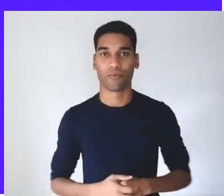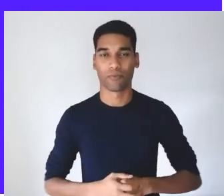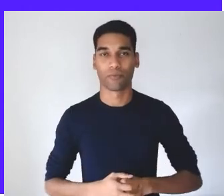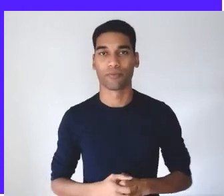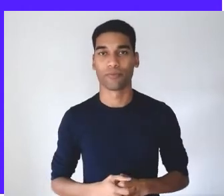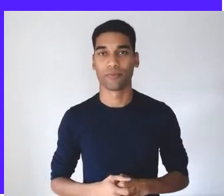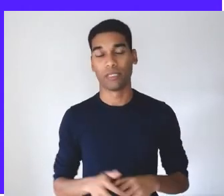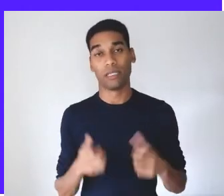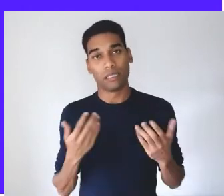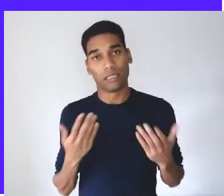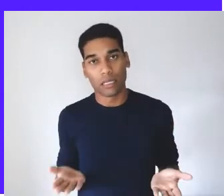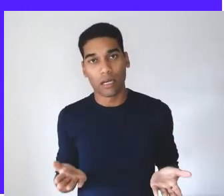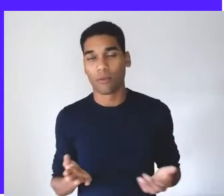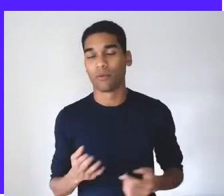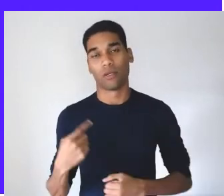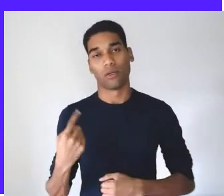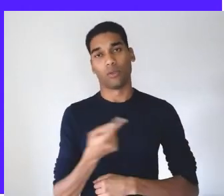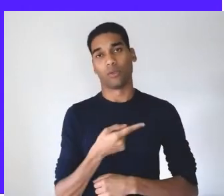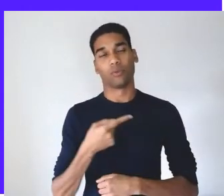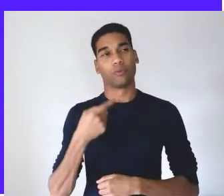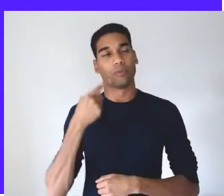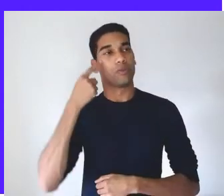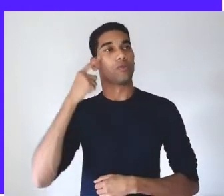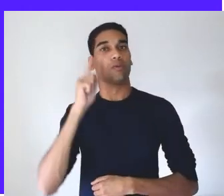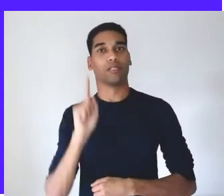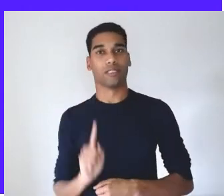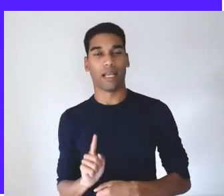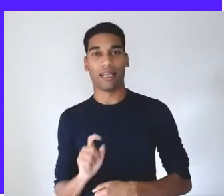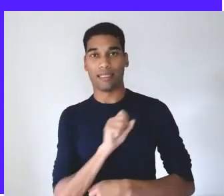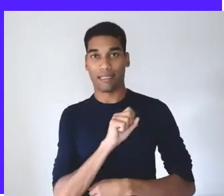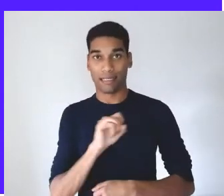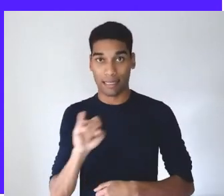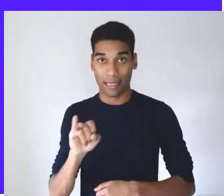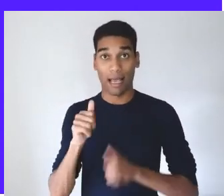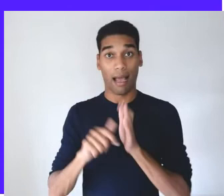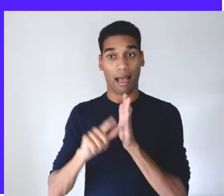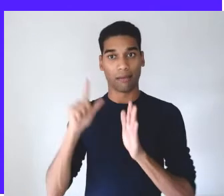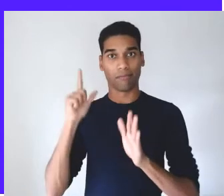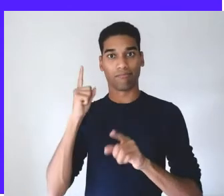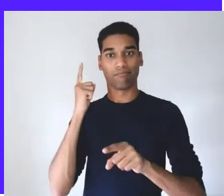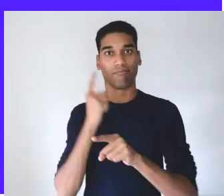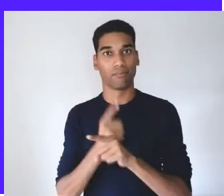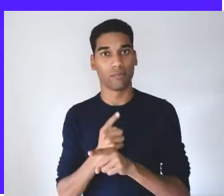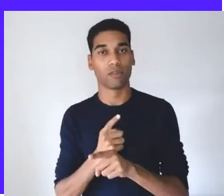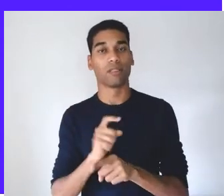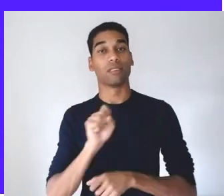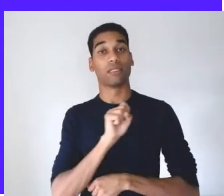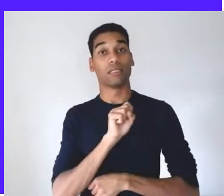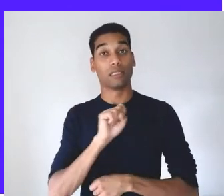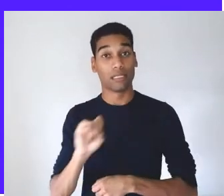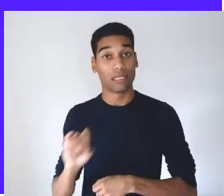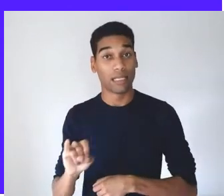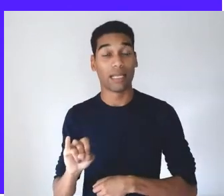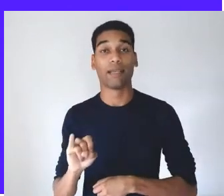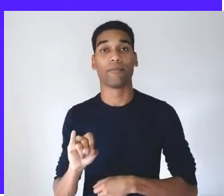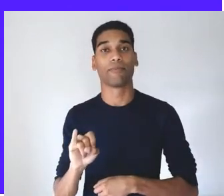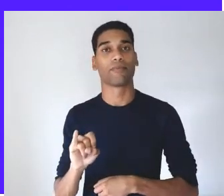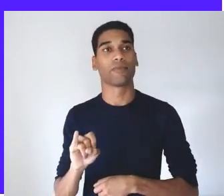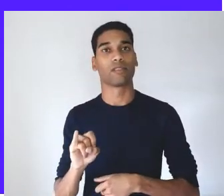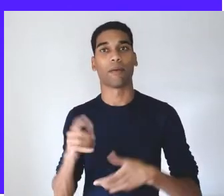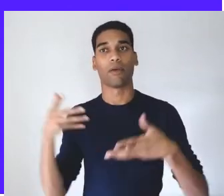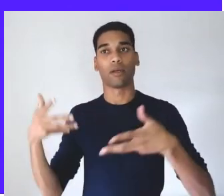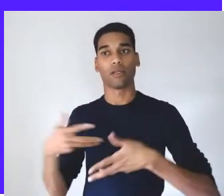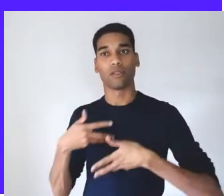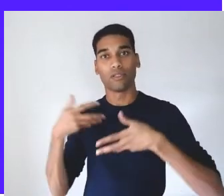gente teria chegado nisso se a gente não tivesse sido incentivado a estar olhando para a solução.